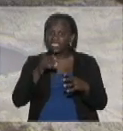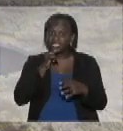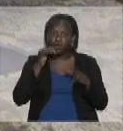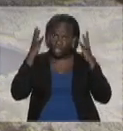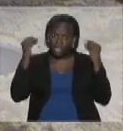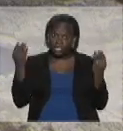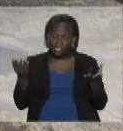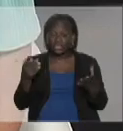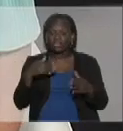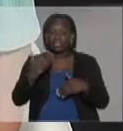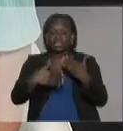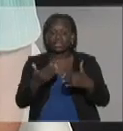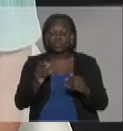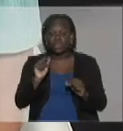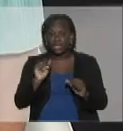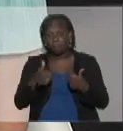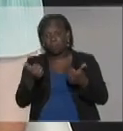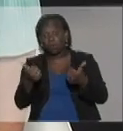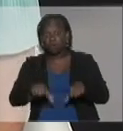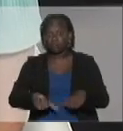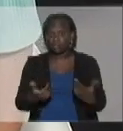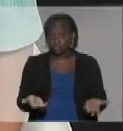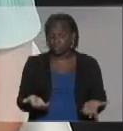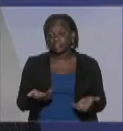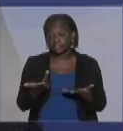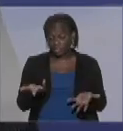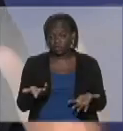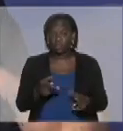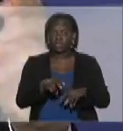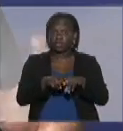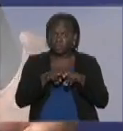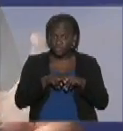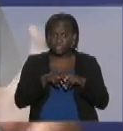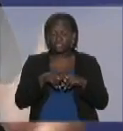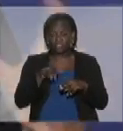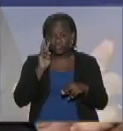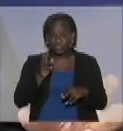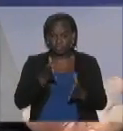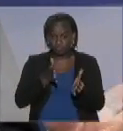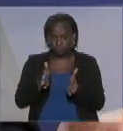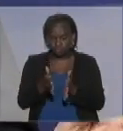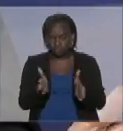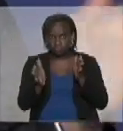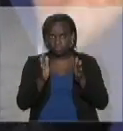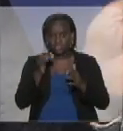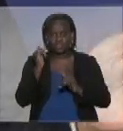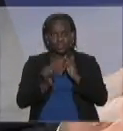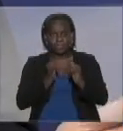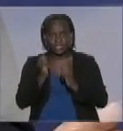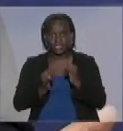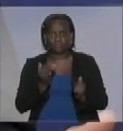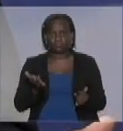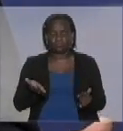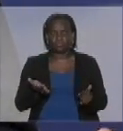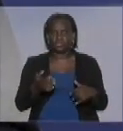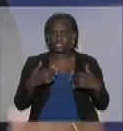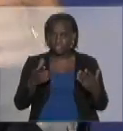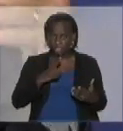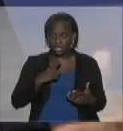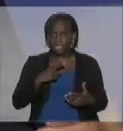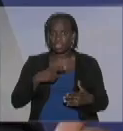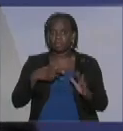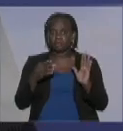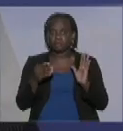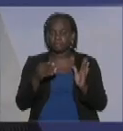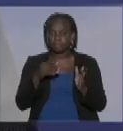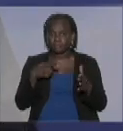Quais são as consequências, né? Se são positivas ou não? Né? Perfeitamente. Então, por isso eu vejo esse caminho, o caminho da informação. E a gente